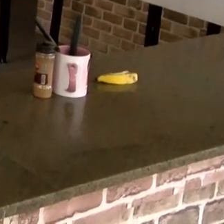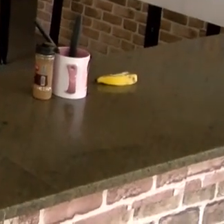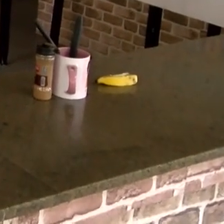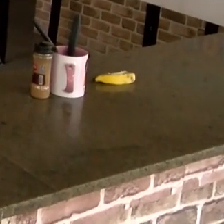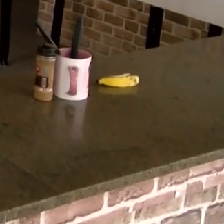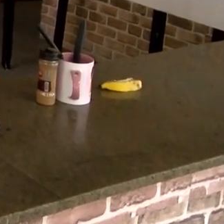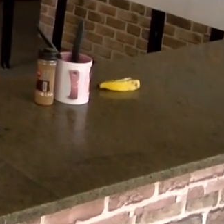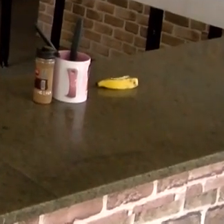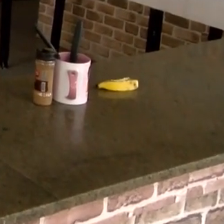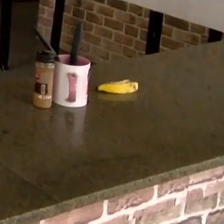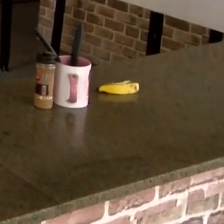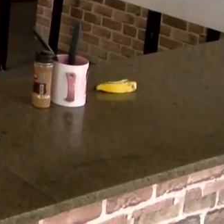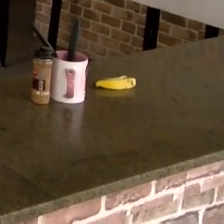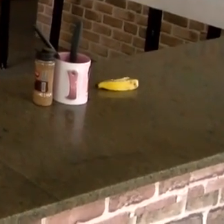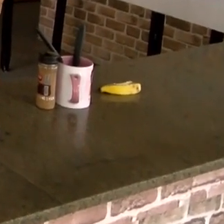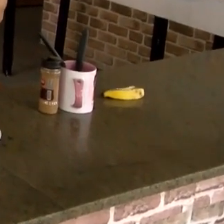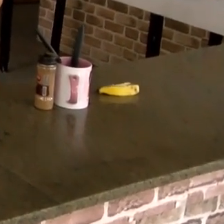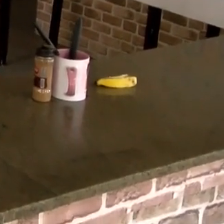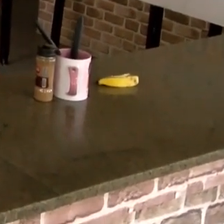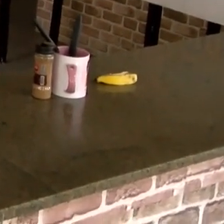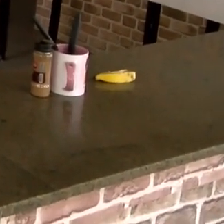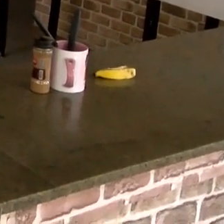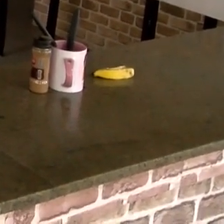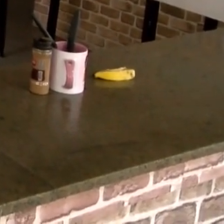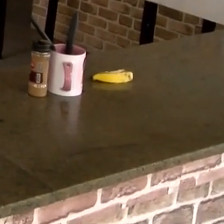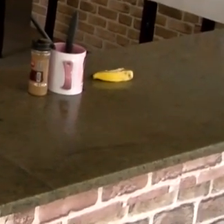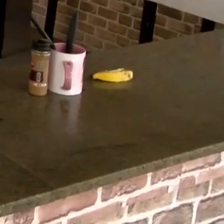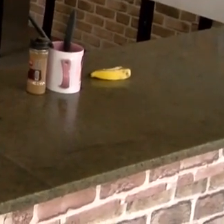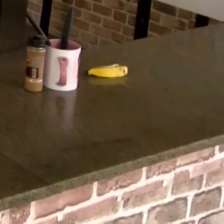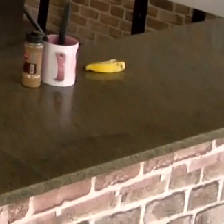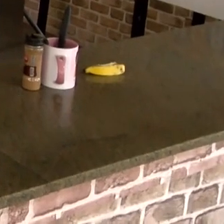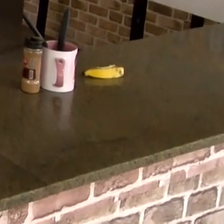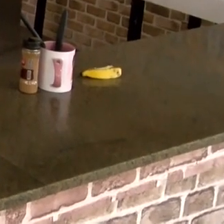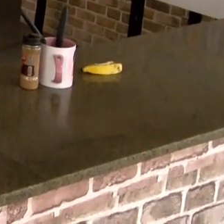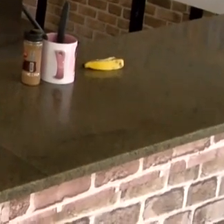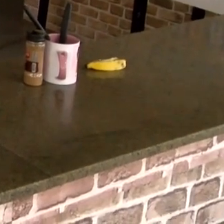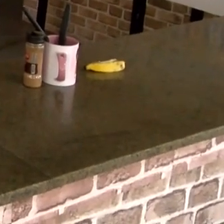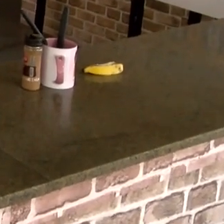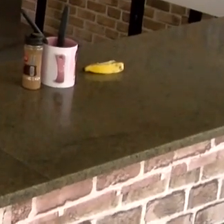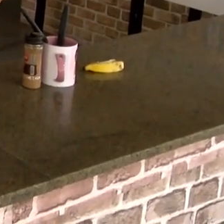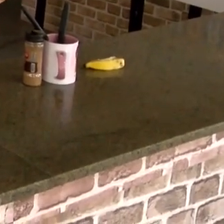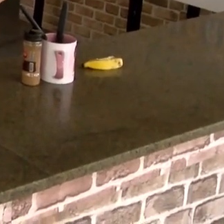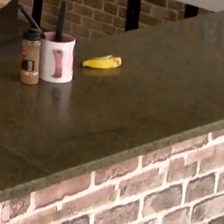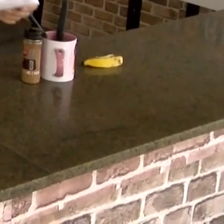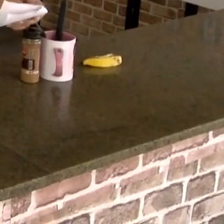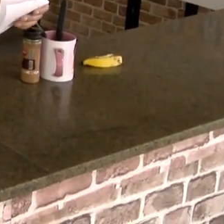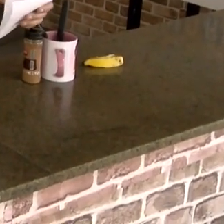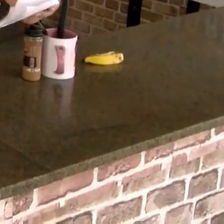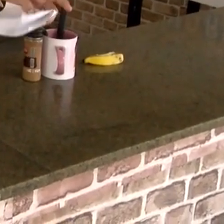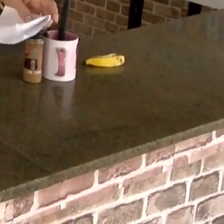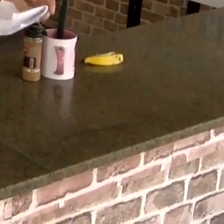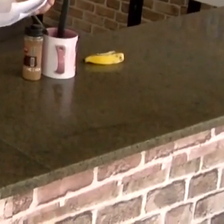Pedro Gabriel, da escola São Martins. Pedro Gabriel!